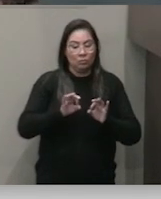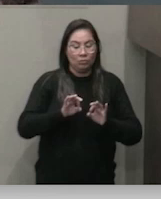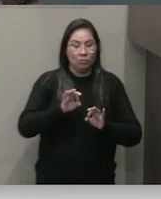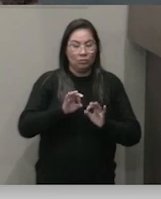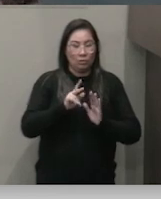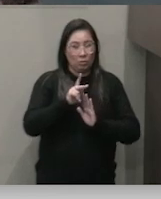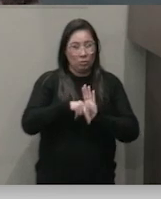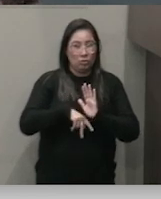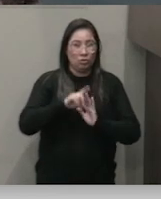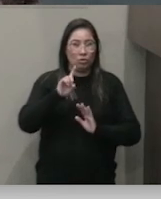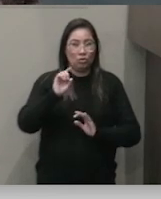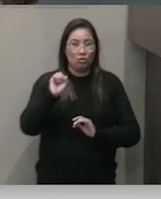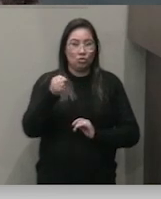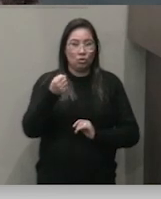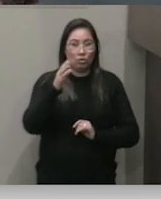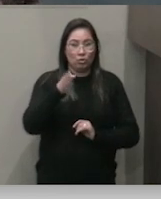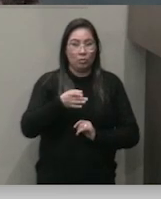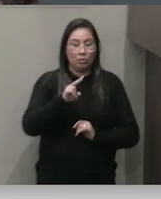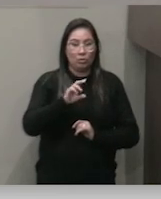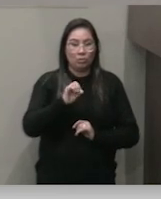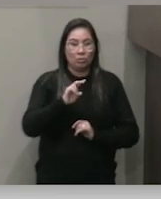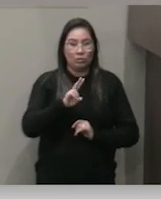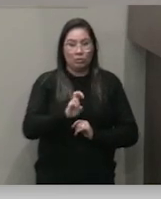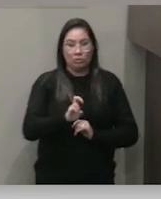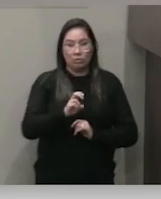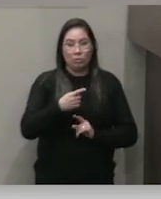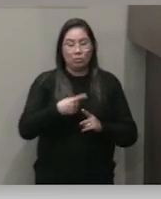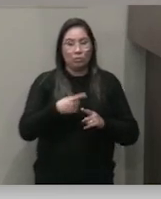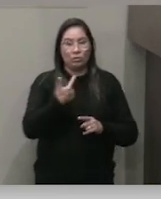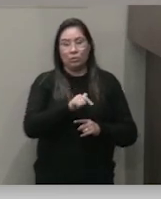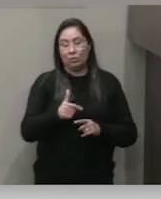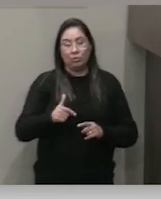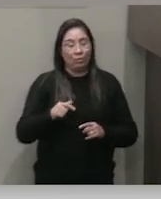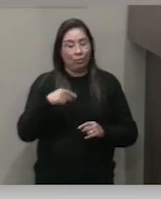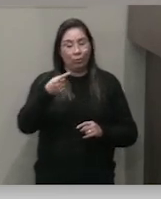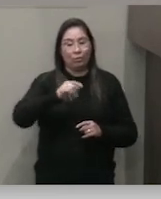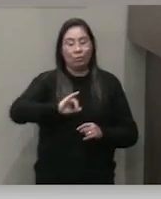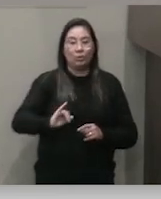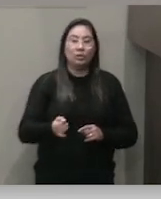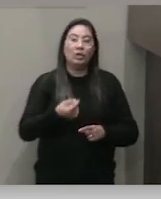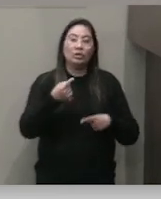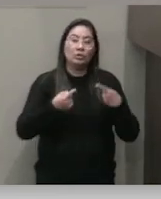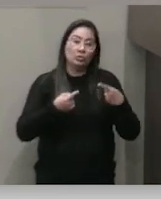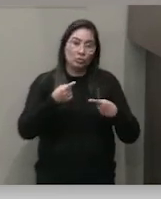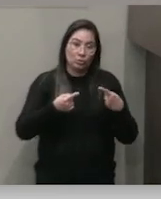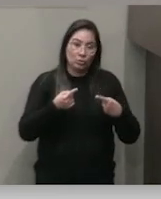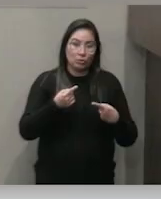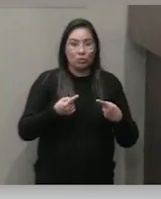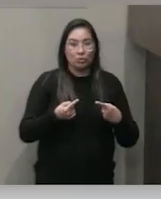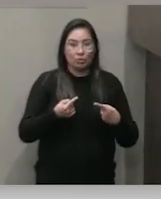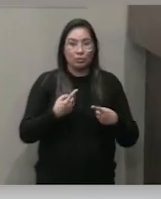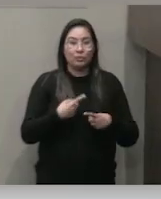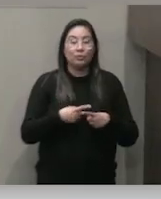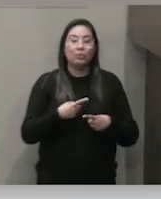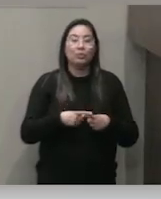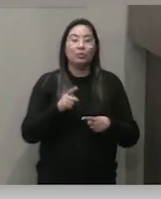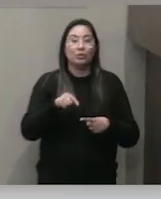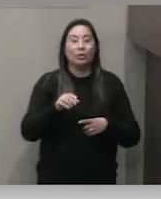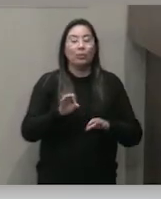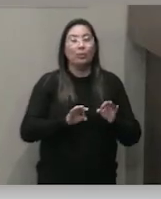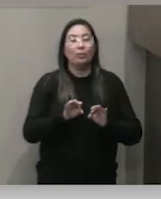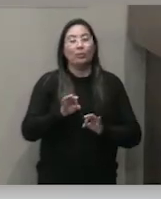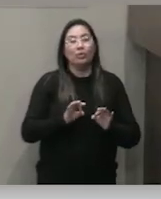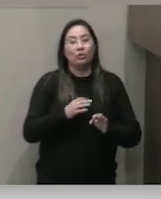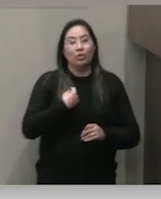2025, até porque não terei outra oportunidade de discuti-lo aqui no plenário, considerando que é um projeto